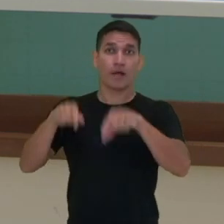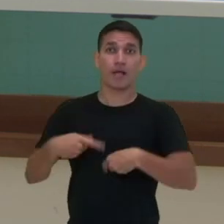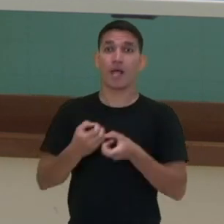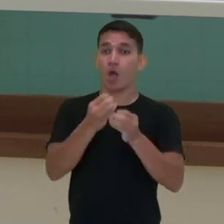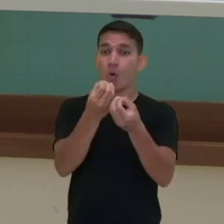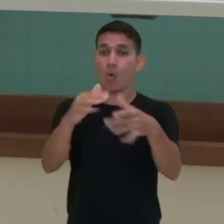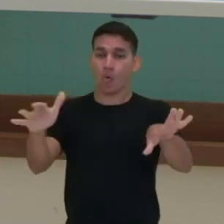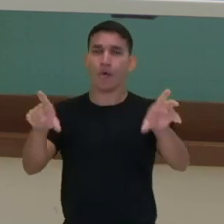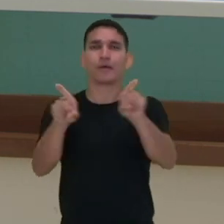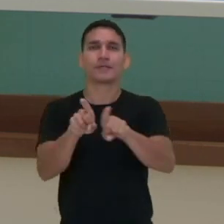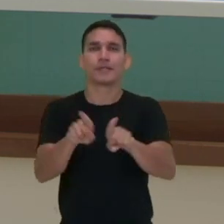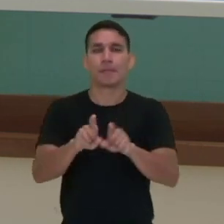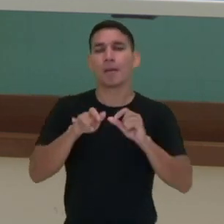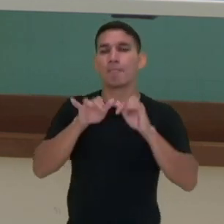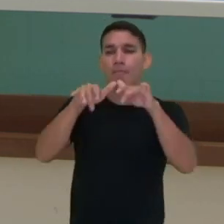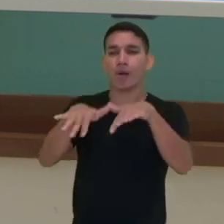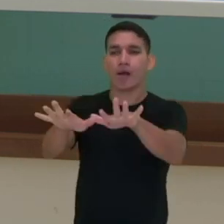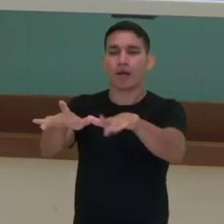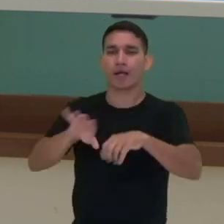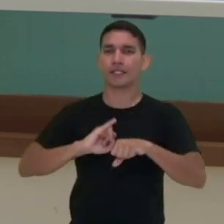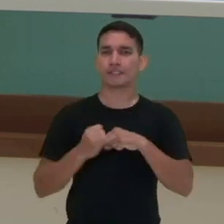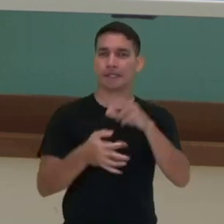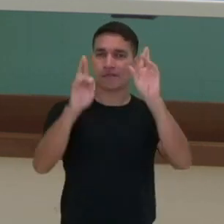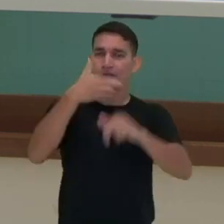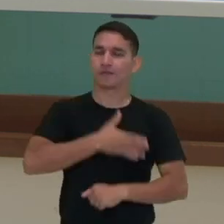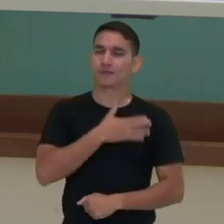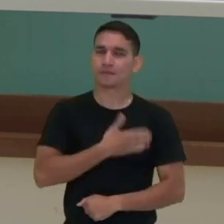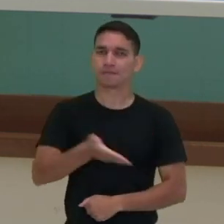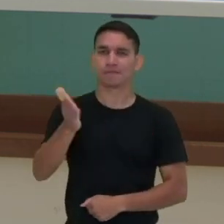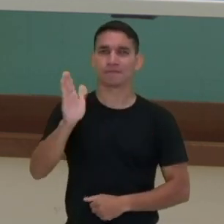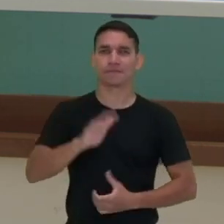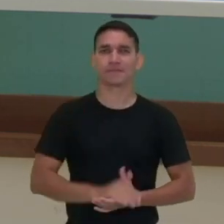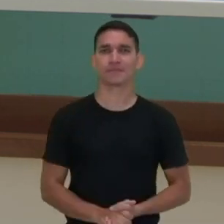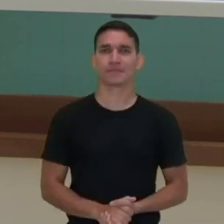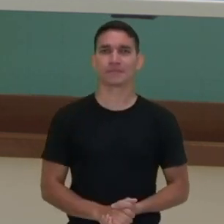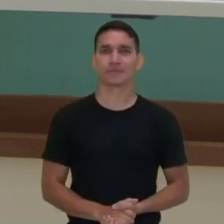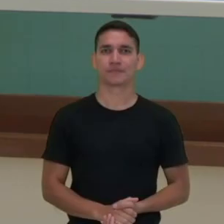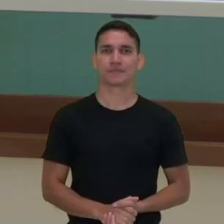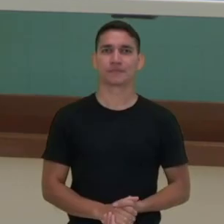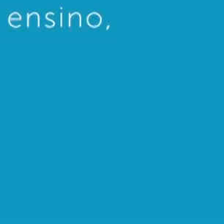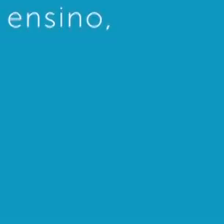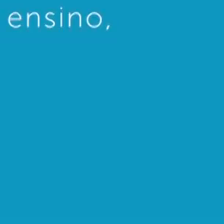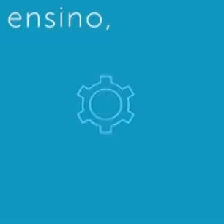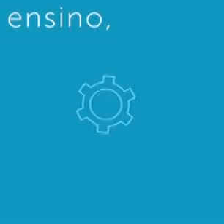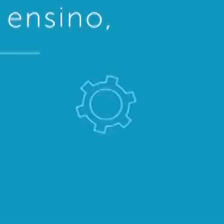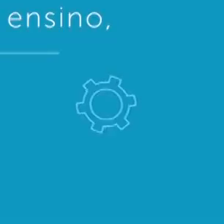oceanos, mares e ilhas. Espero que vocês tenham gostado. Até breve.